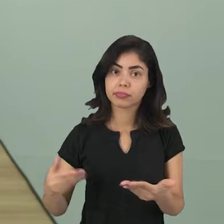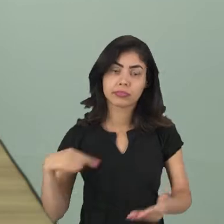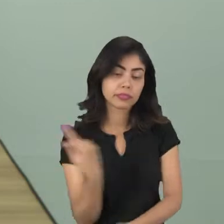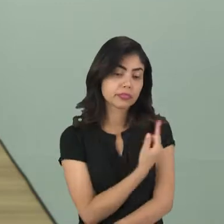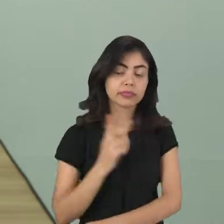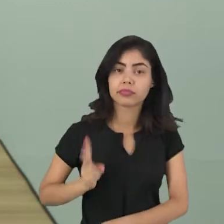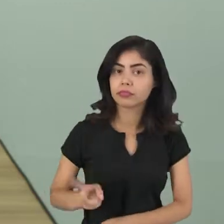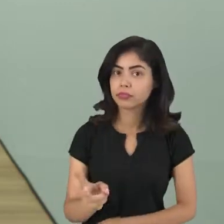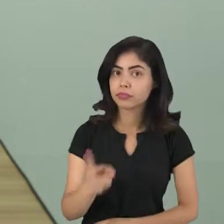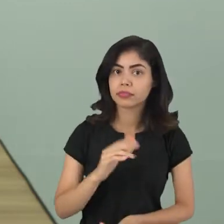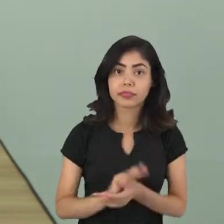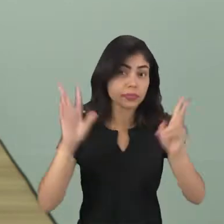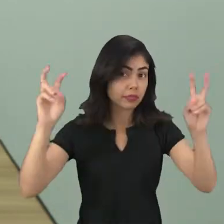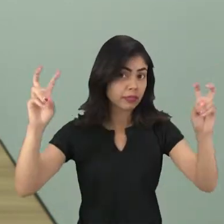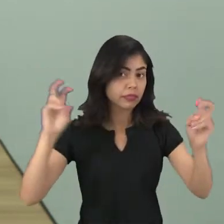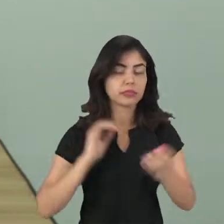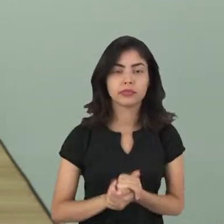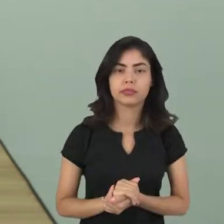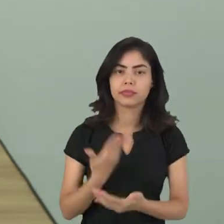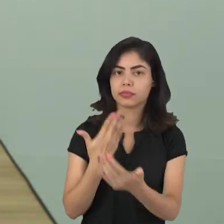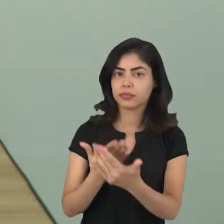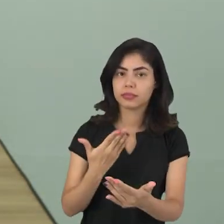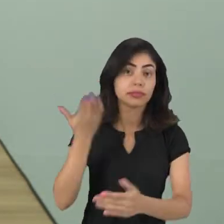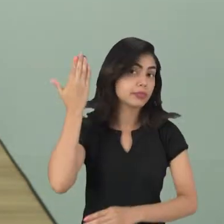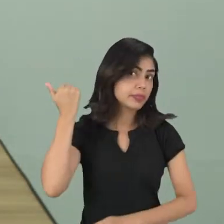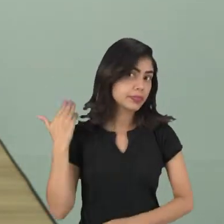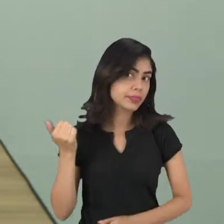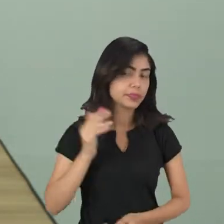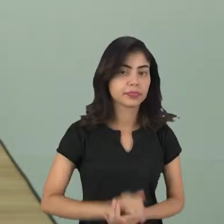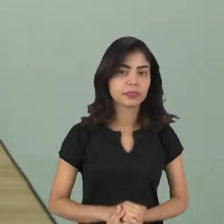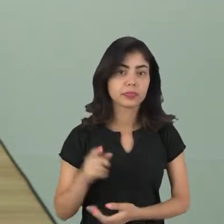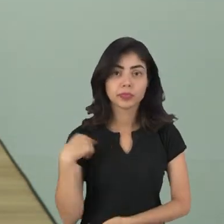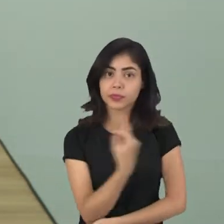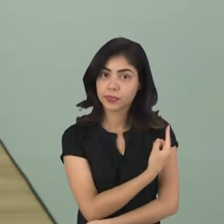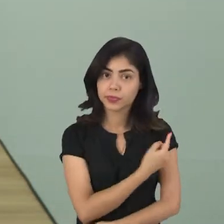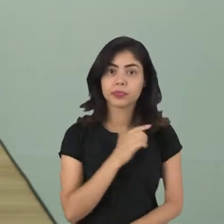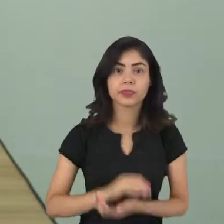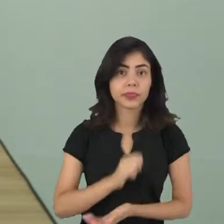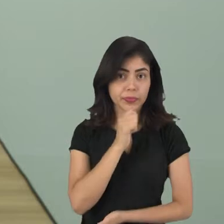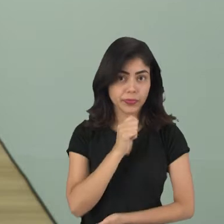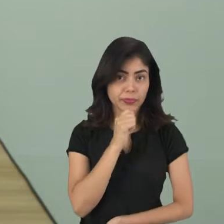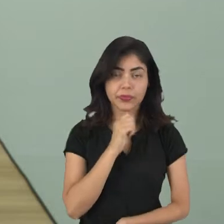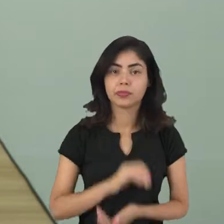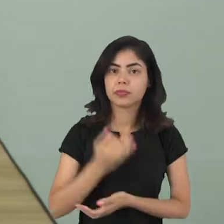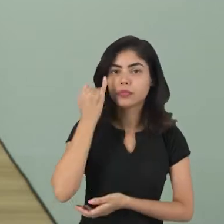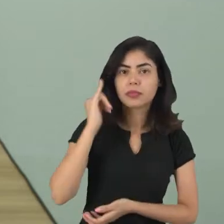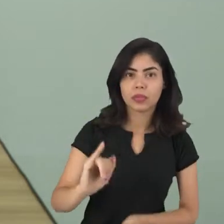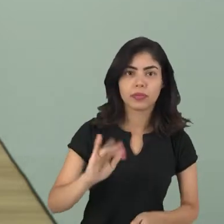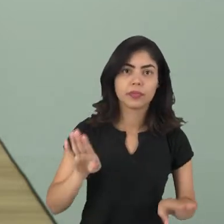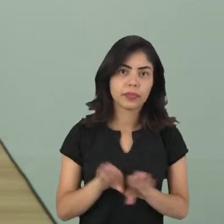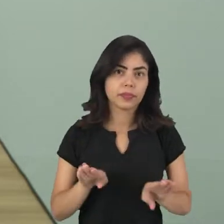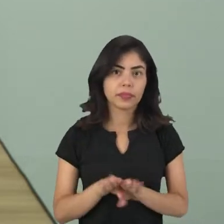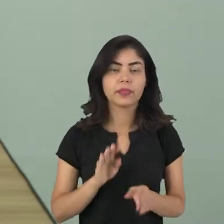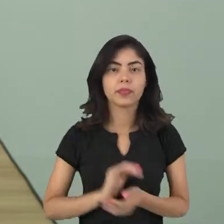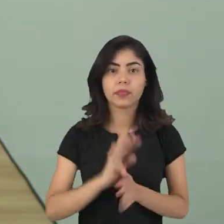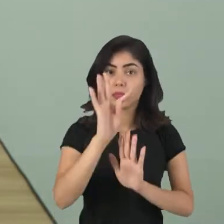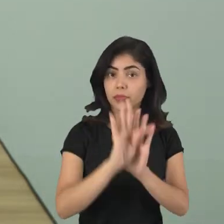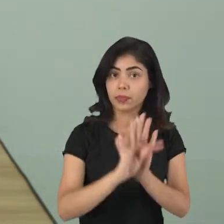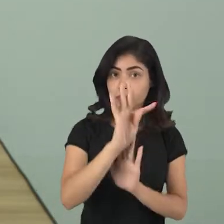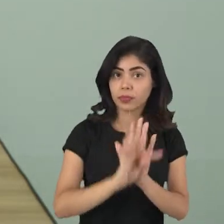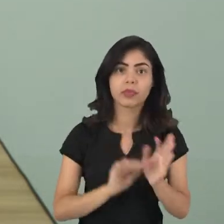dar continuidade ao assunto que estávamos tratando na aula anterior. Nós vamos ainda continuar com a ideia central do